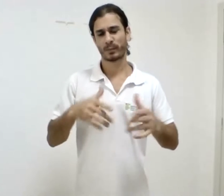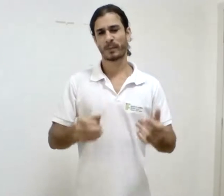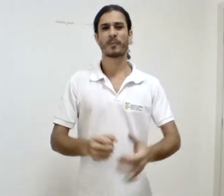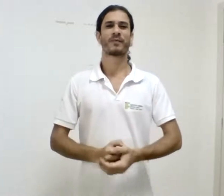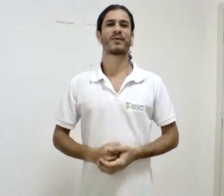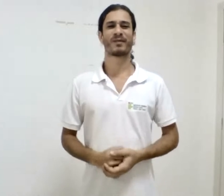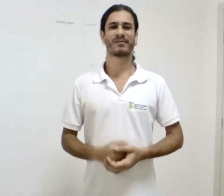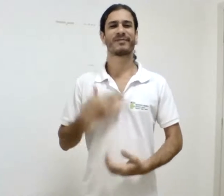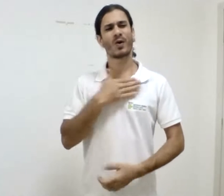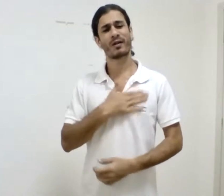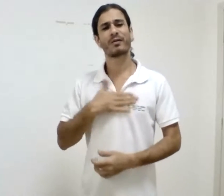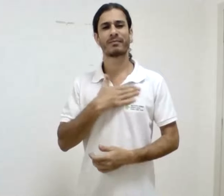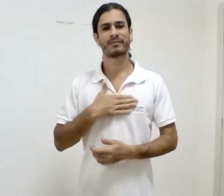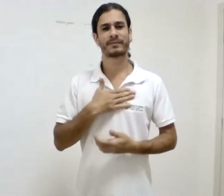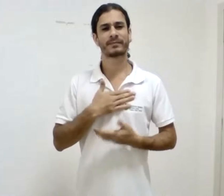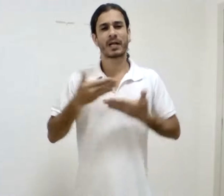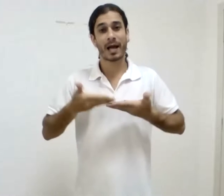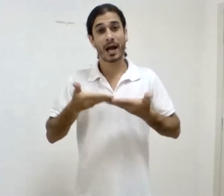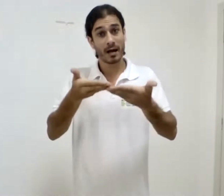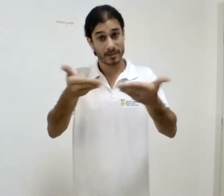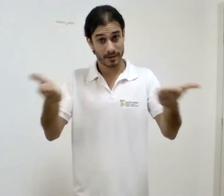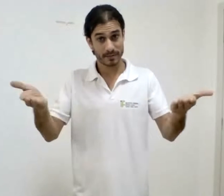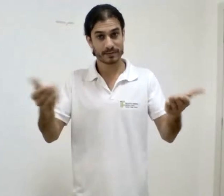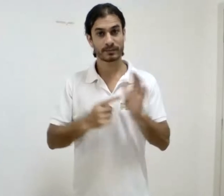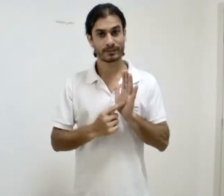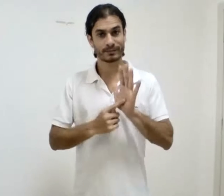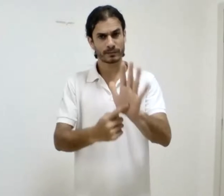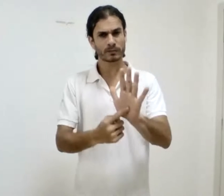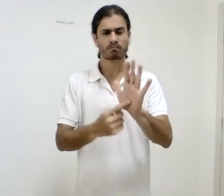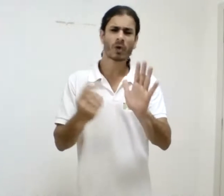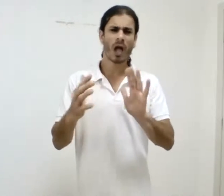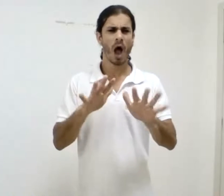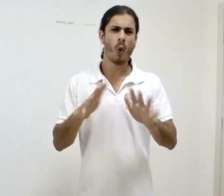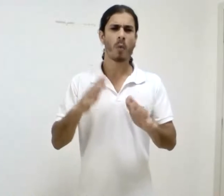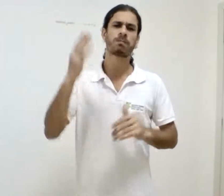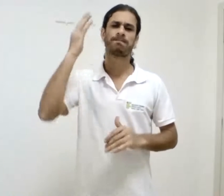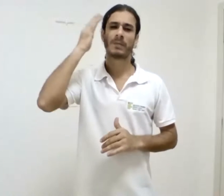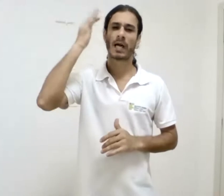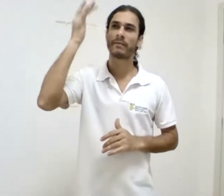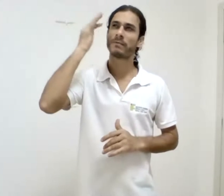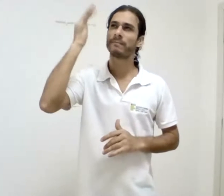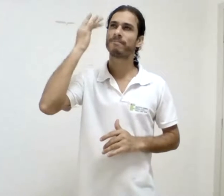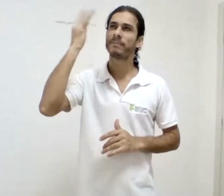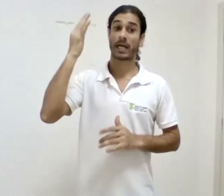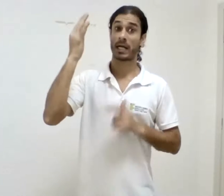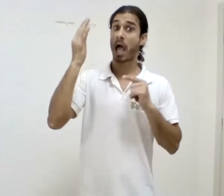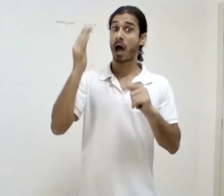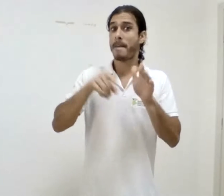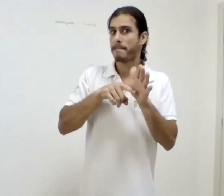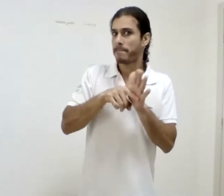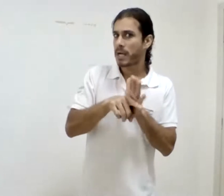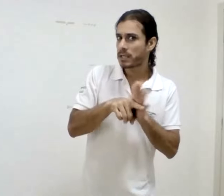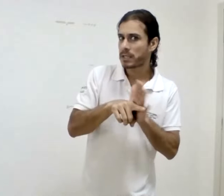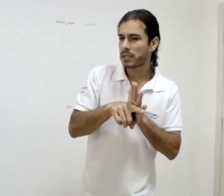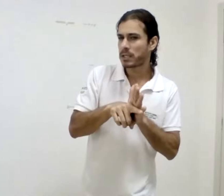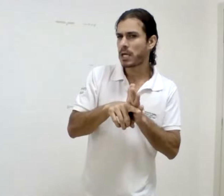gostaria aqui de trazer para vocês algumas reflexões sobre a pesquisa qualitativa em educação.